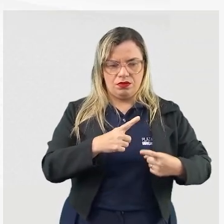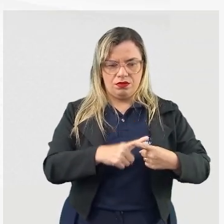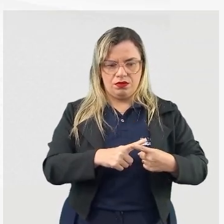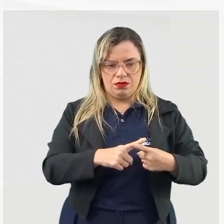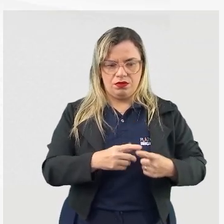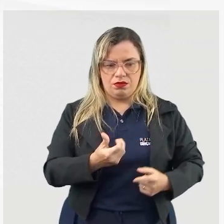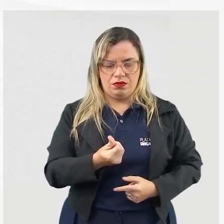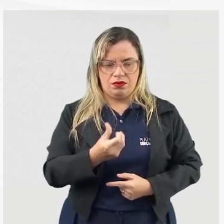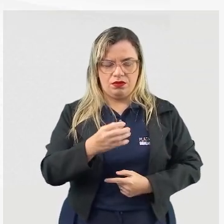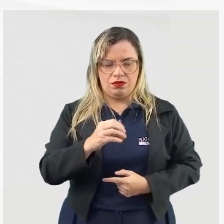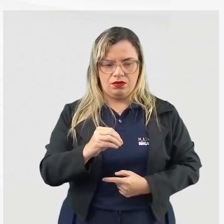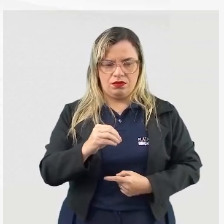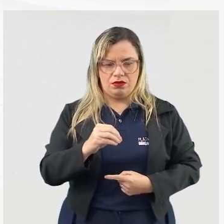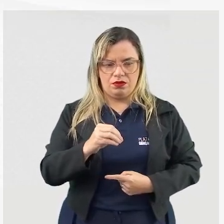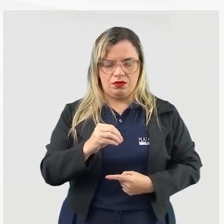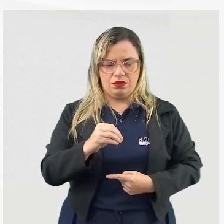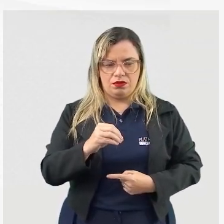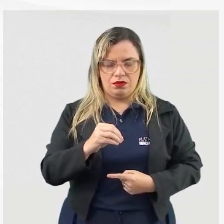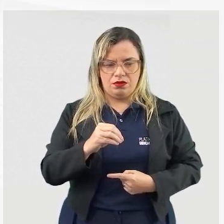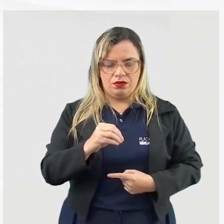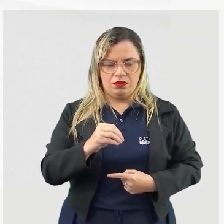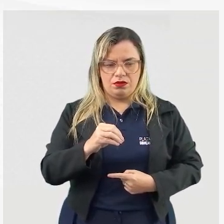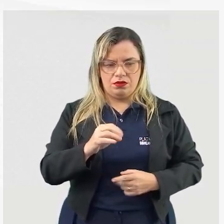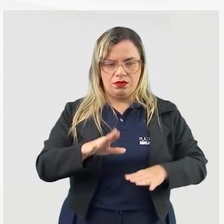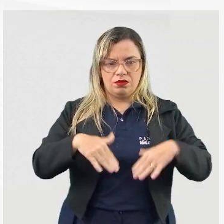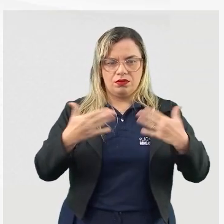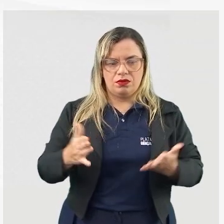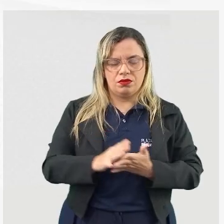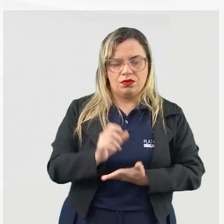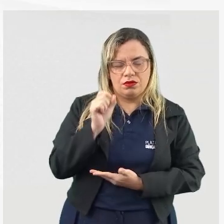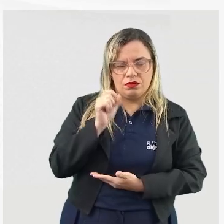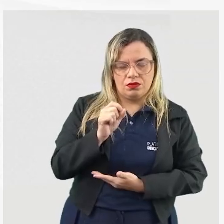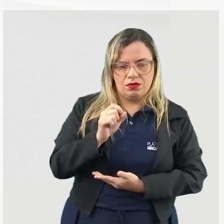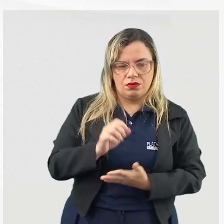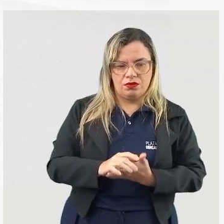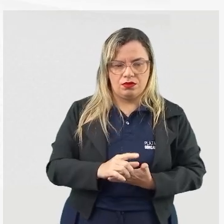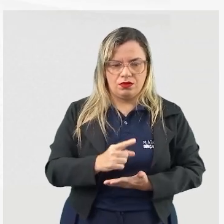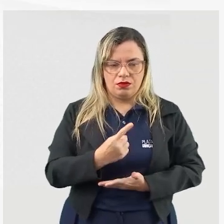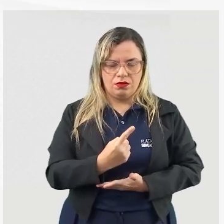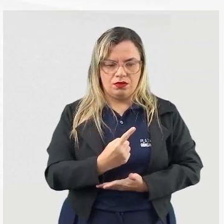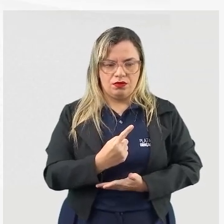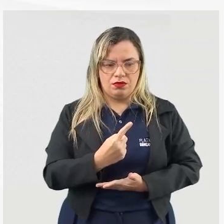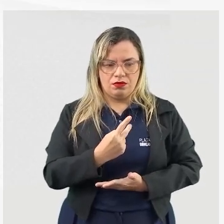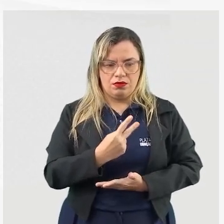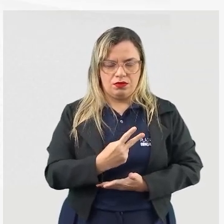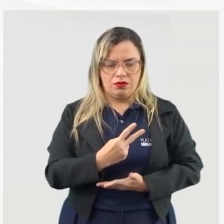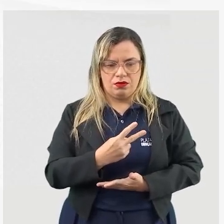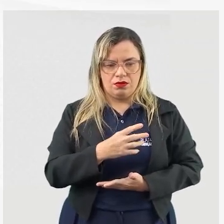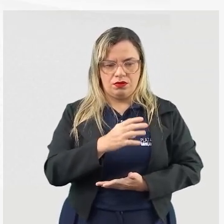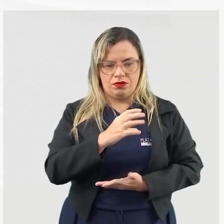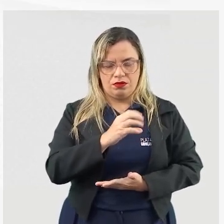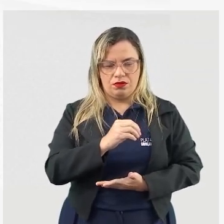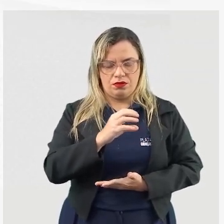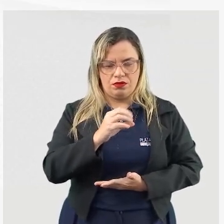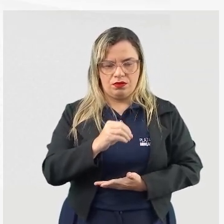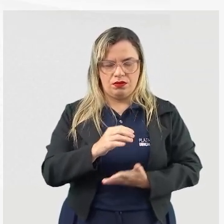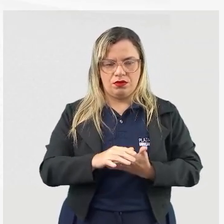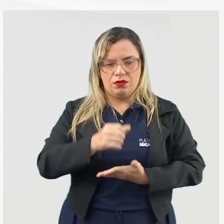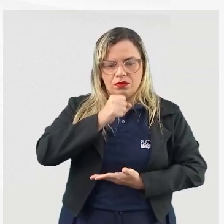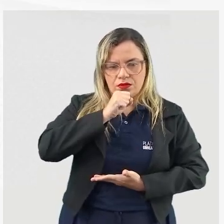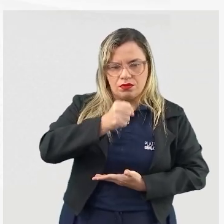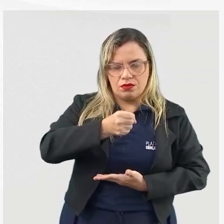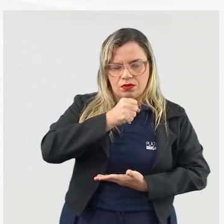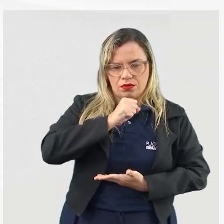vezes 60. Ou seja, 1.200 alunos